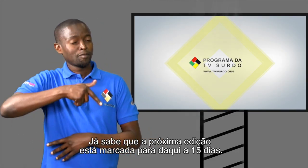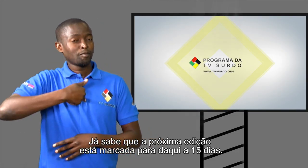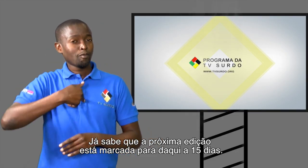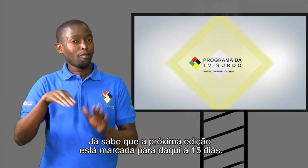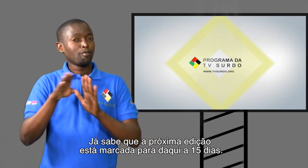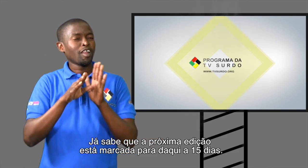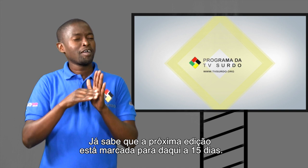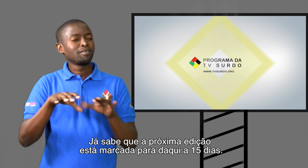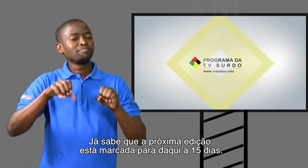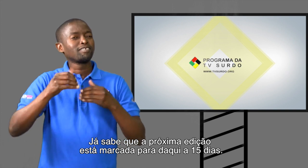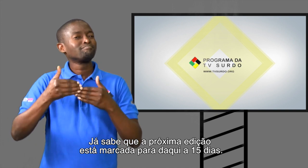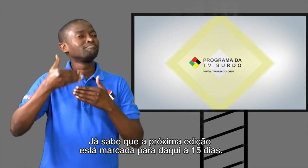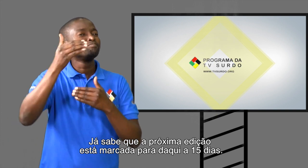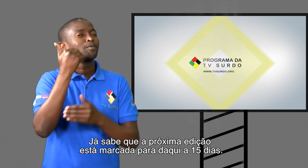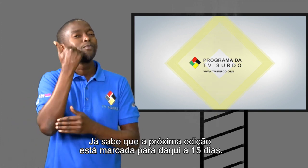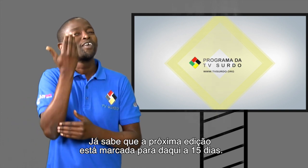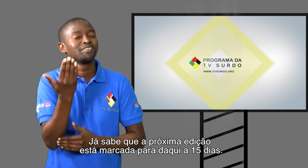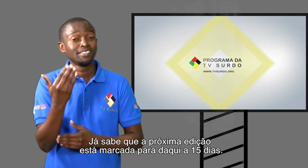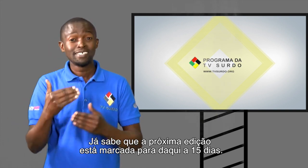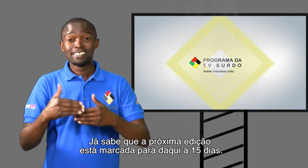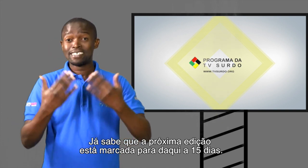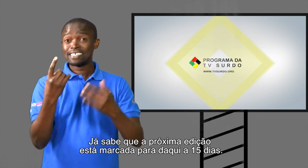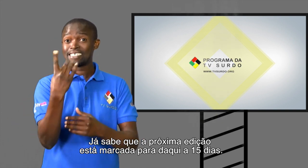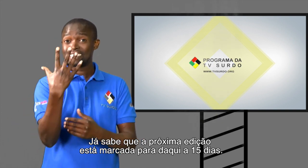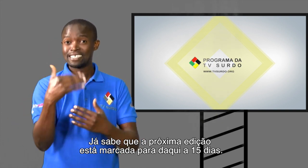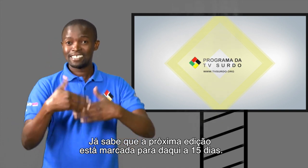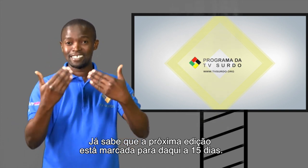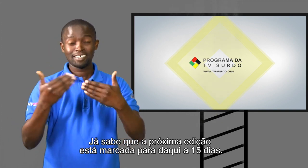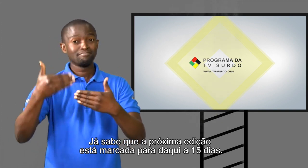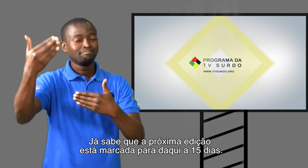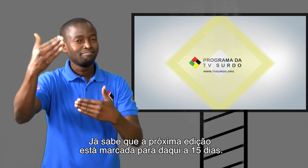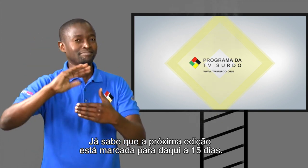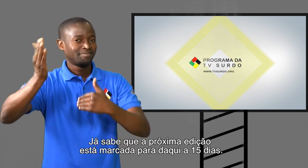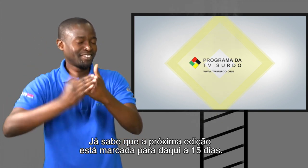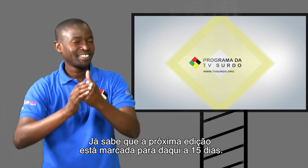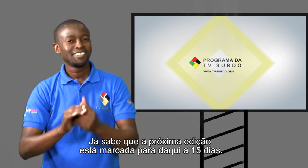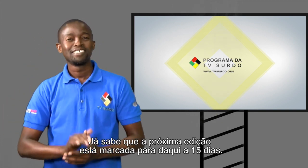Já sabe que a próxima edição está marcada para daqui a 15 dias.